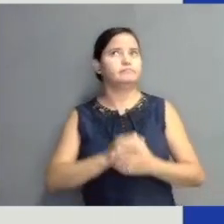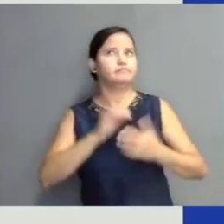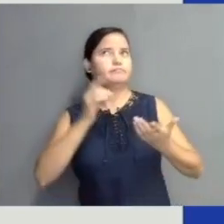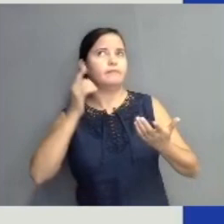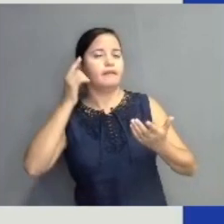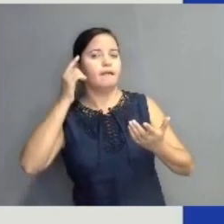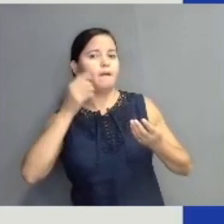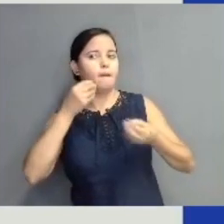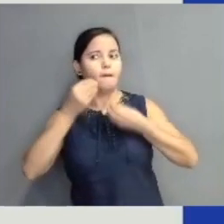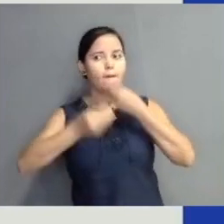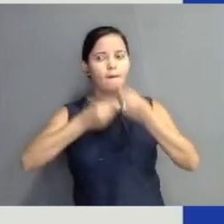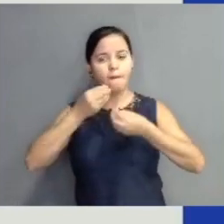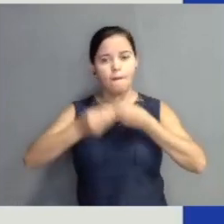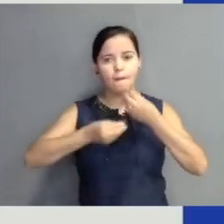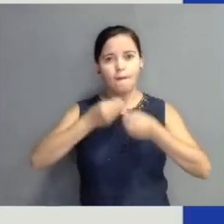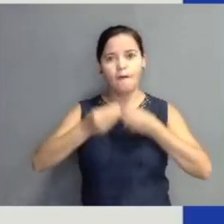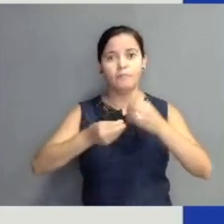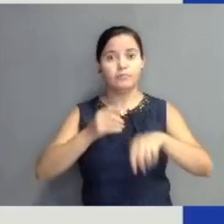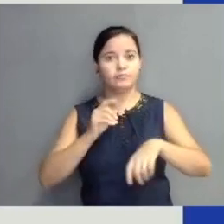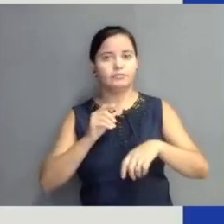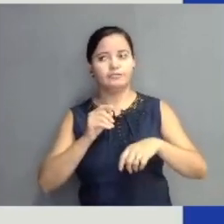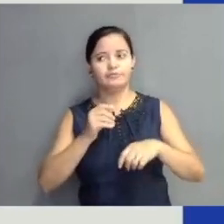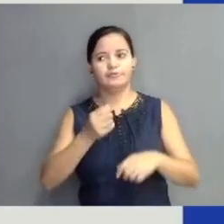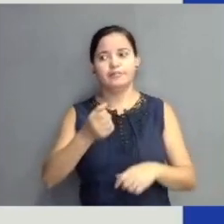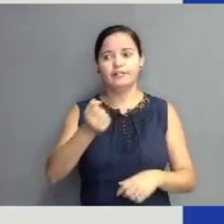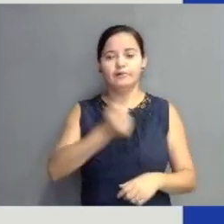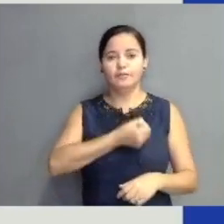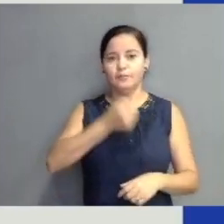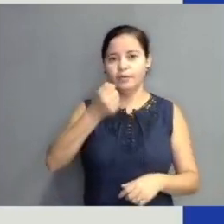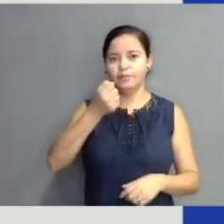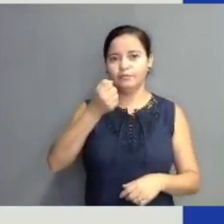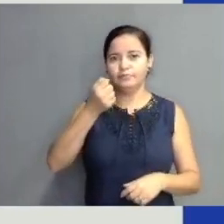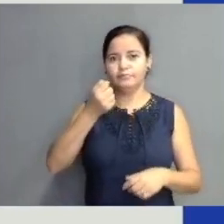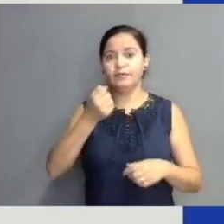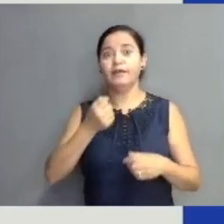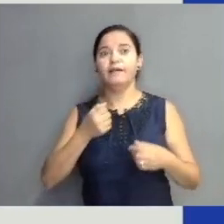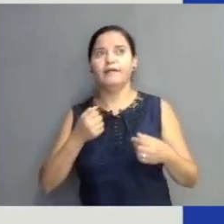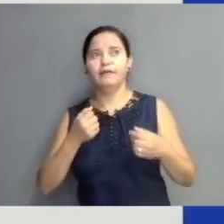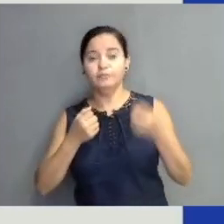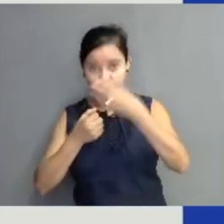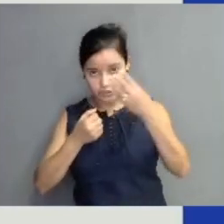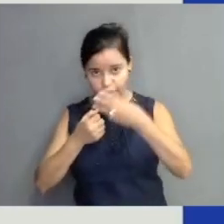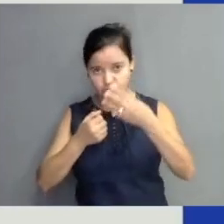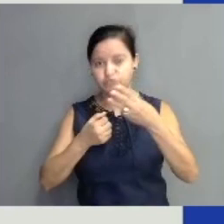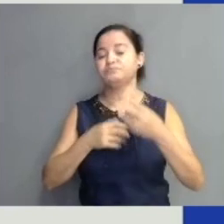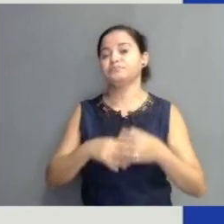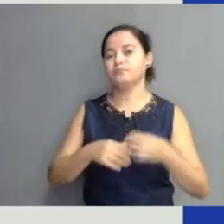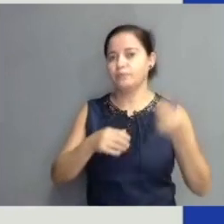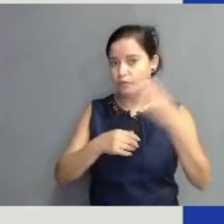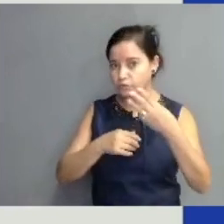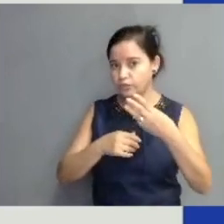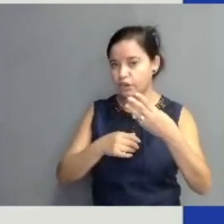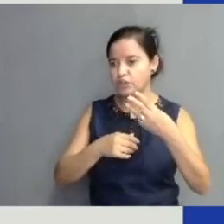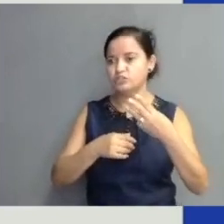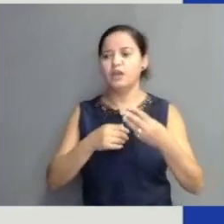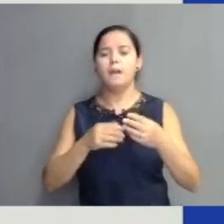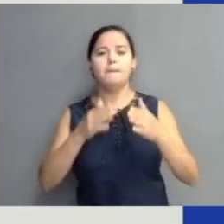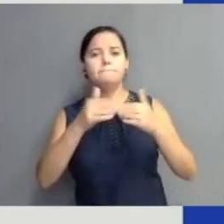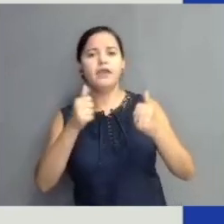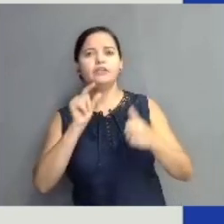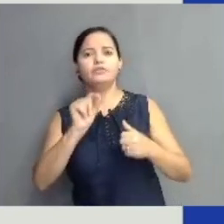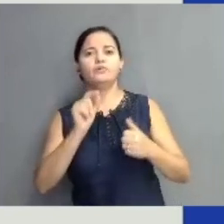relação a essa questão número 3, né, em destaque. Esse 3, ele pede para que a gente substitua